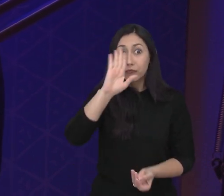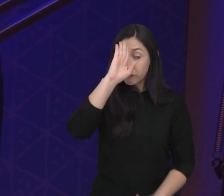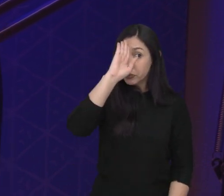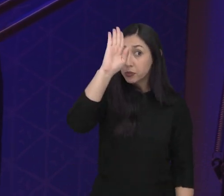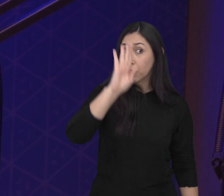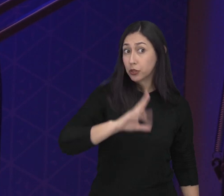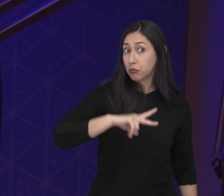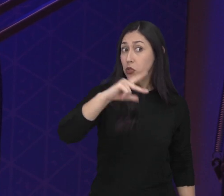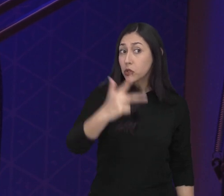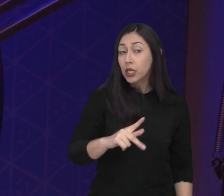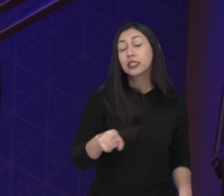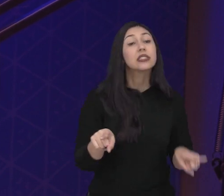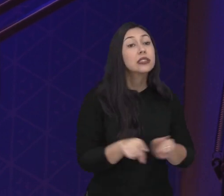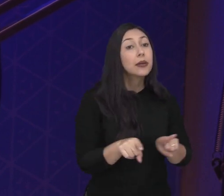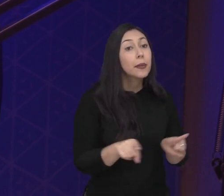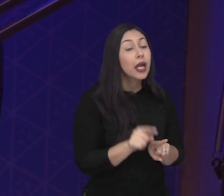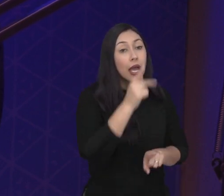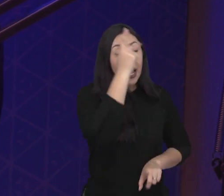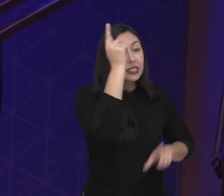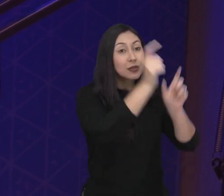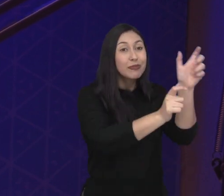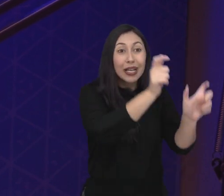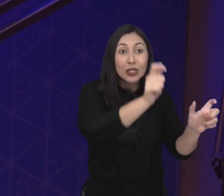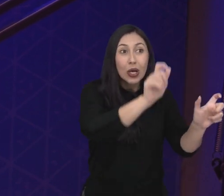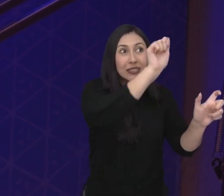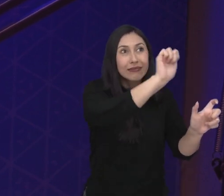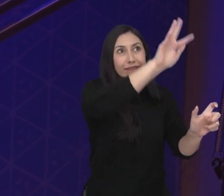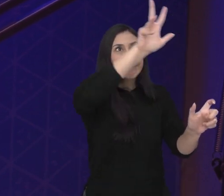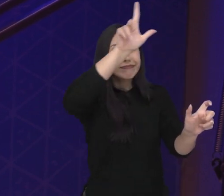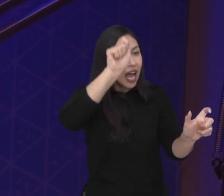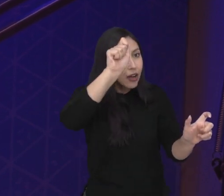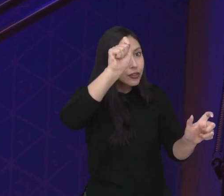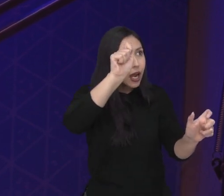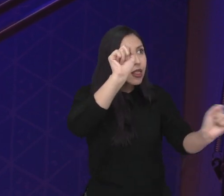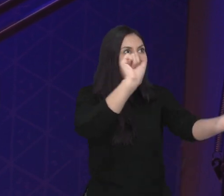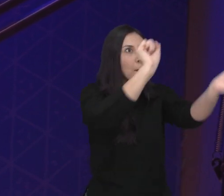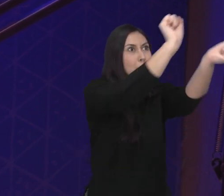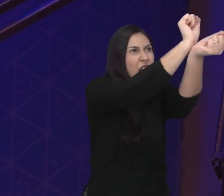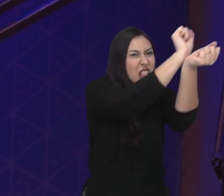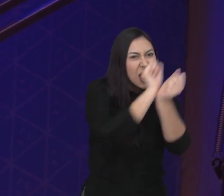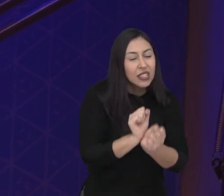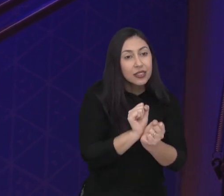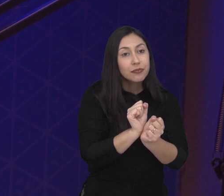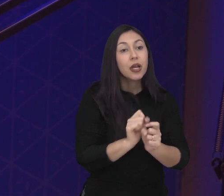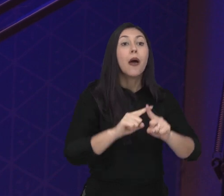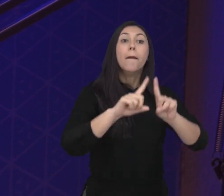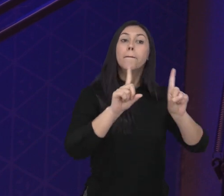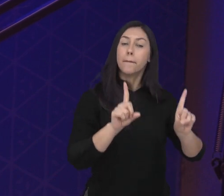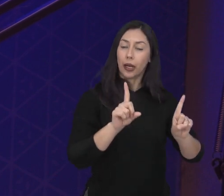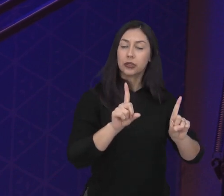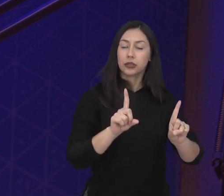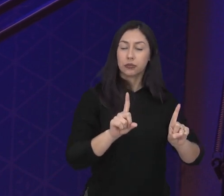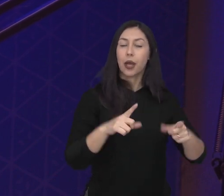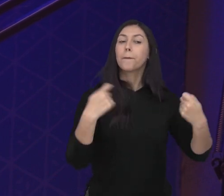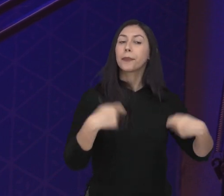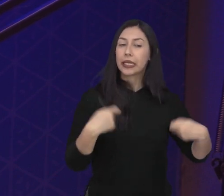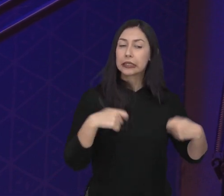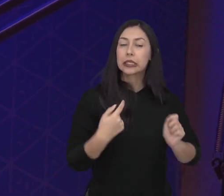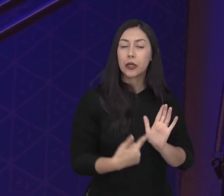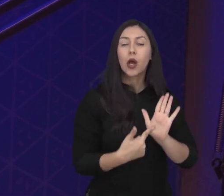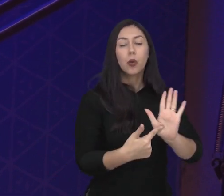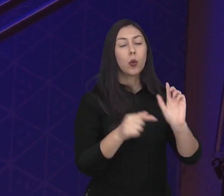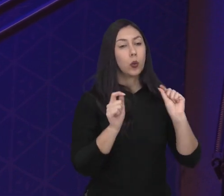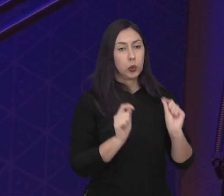também as pessoas que foram trazidas da África, Então, os africanos. E daí vale reforçar, gente, que a